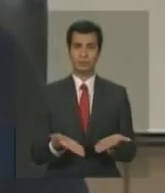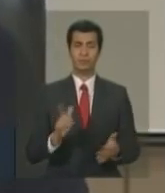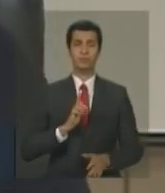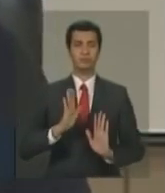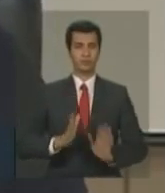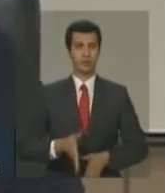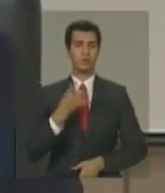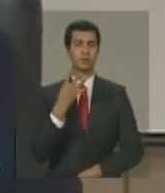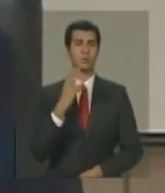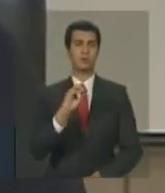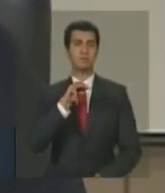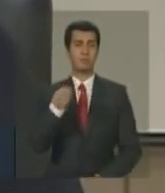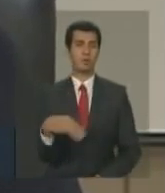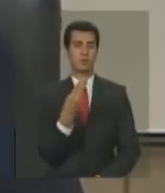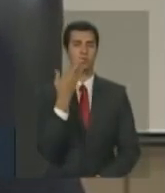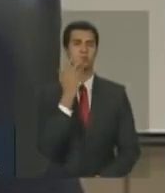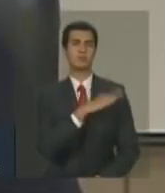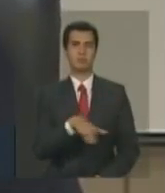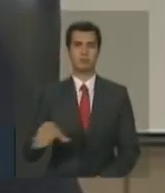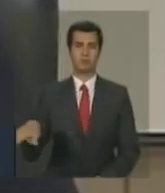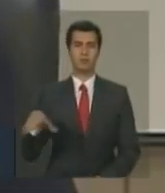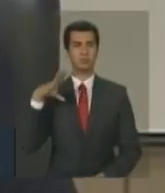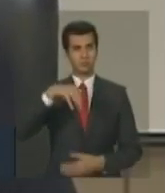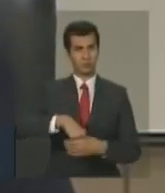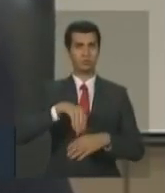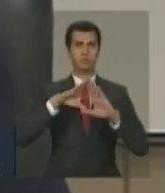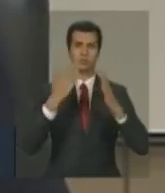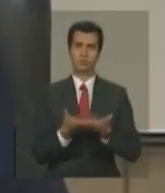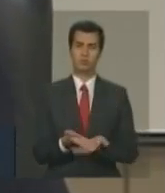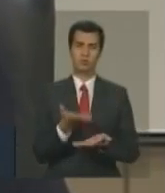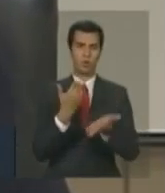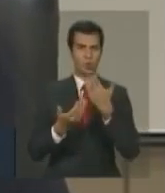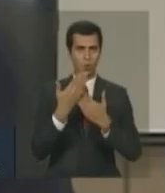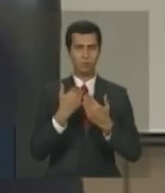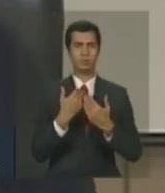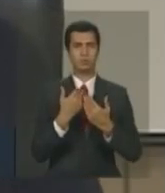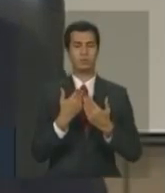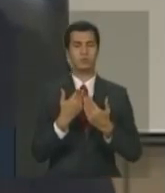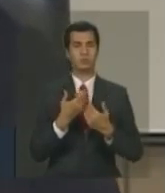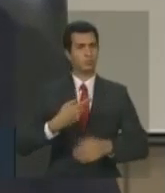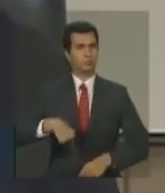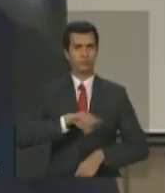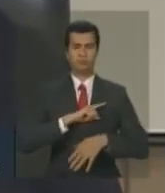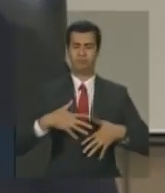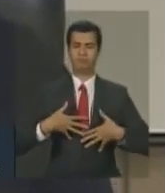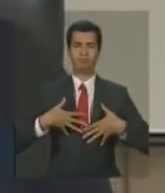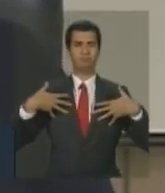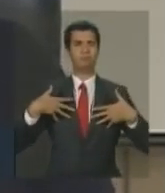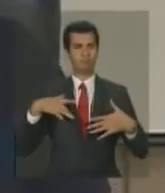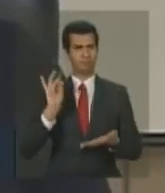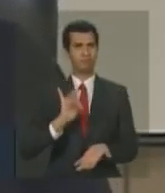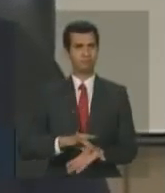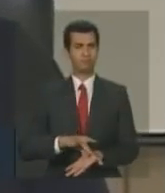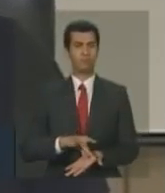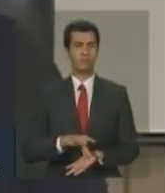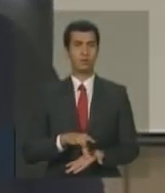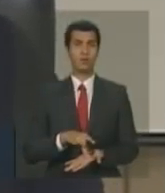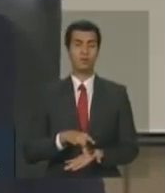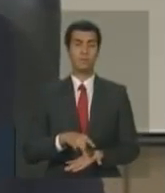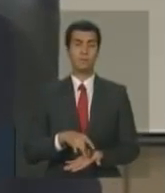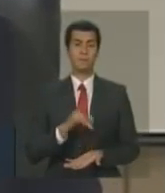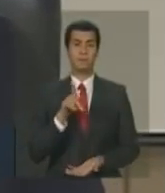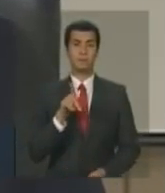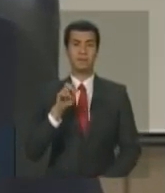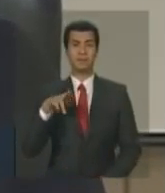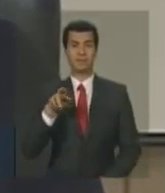crianças que são alimentadas na rede escolar e que é um exemplo e um orgulho para o Brasil. E esse avanço no PNAE, esse